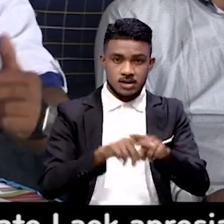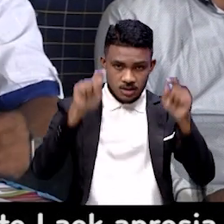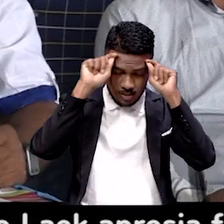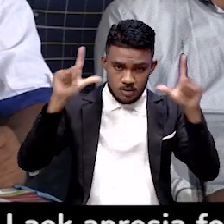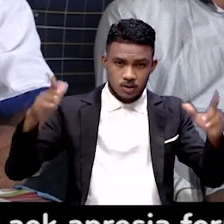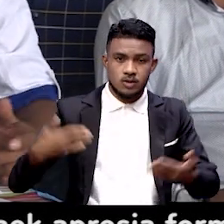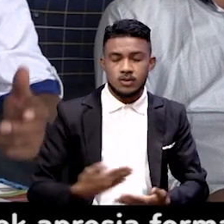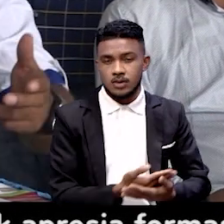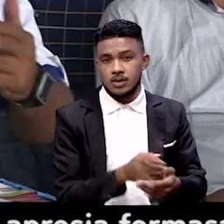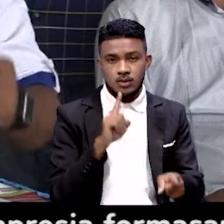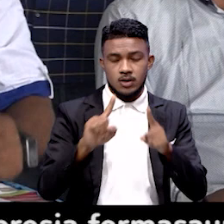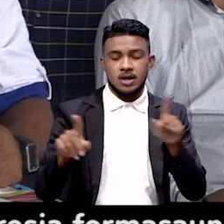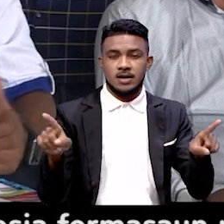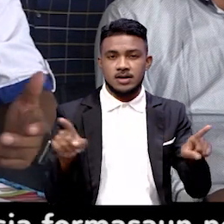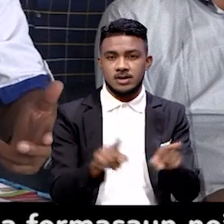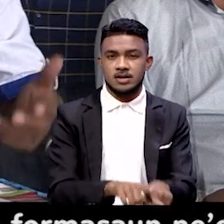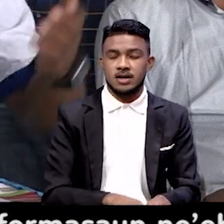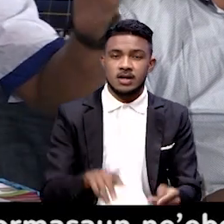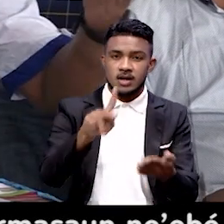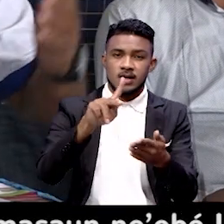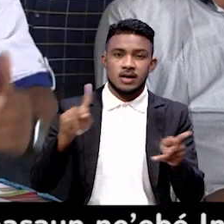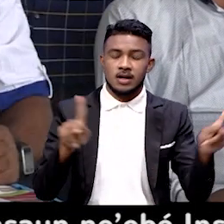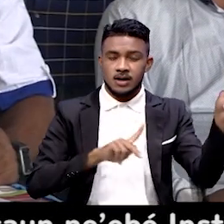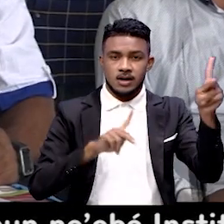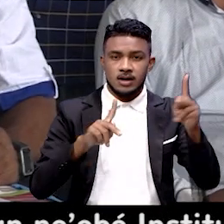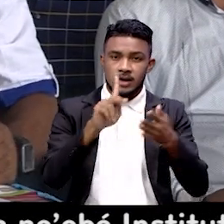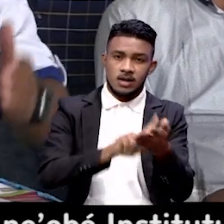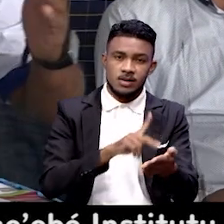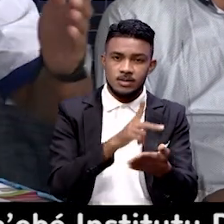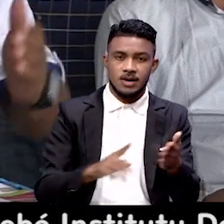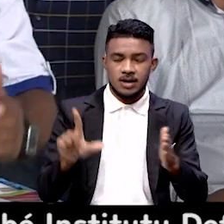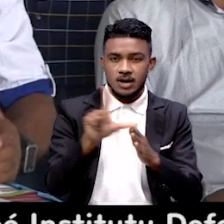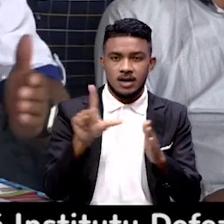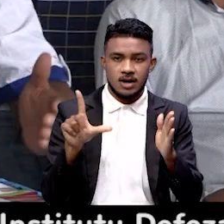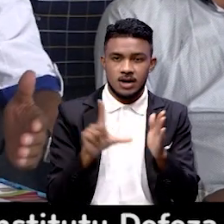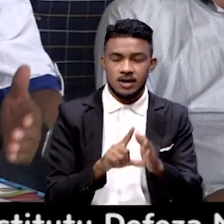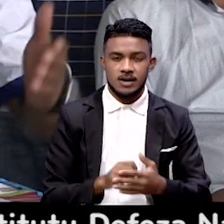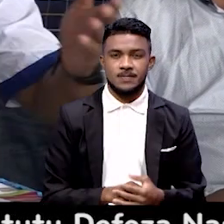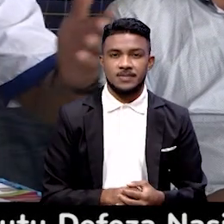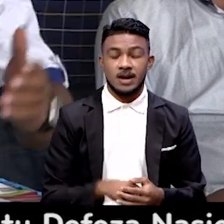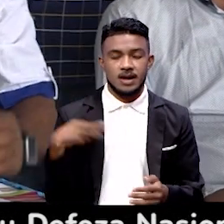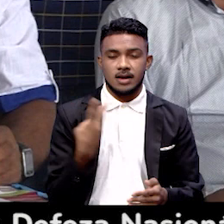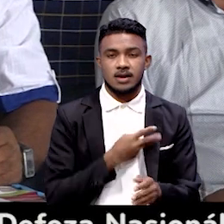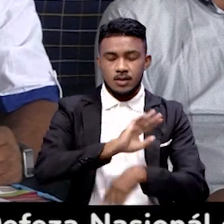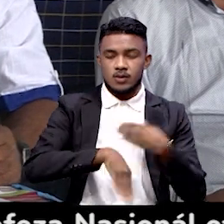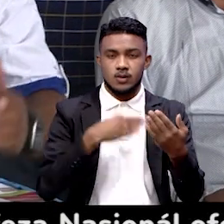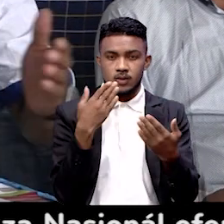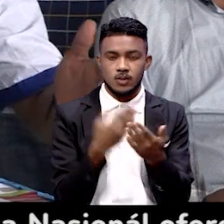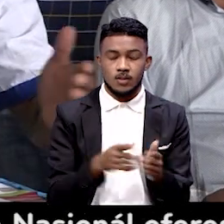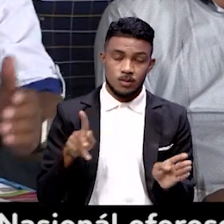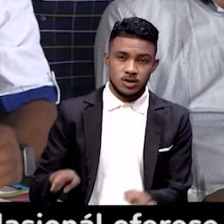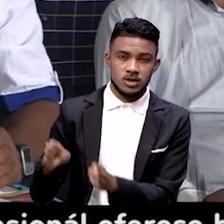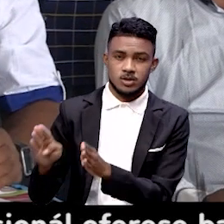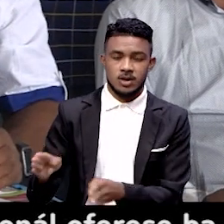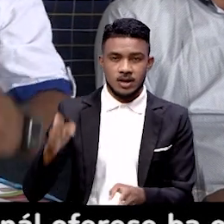bele kule ba malum is hanesan kona ba aktus krim ita ida ne pros ne le maka ita hotu submete ba iha le submete ba iha proses ne maka iha ne